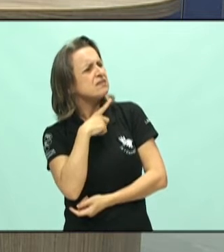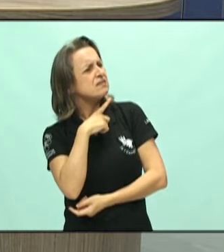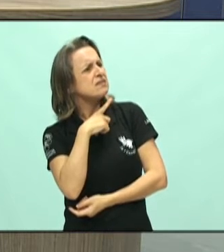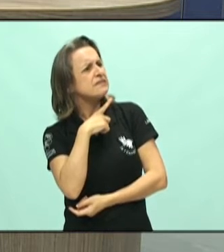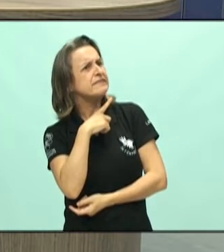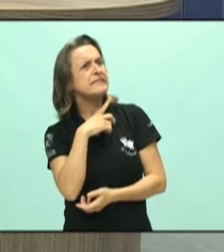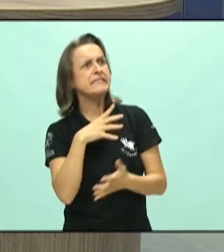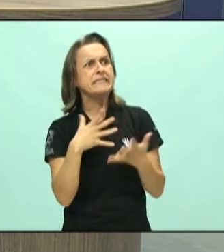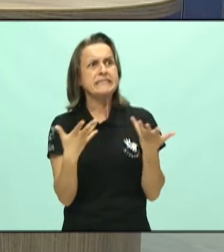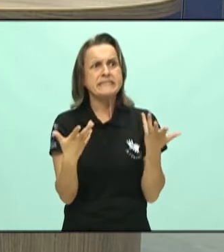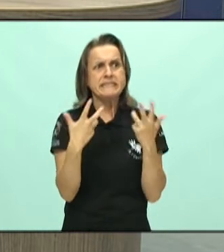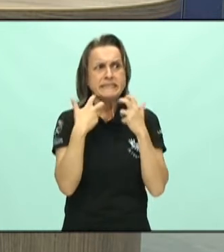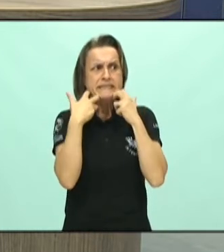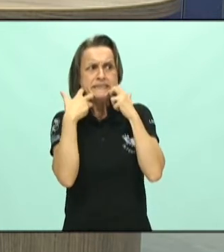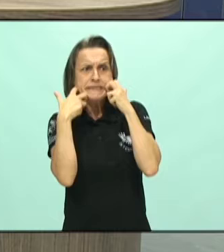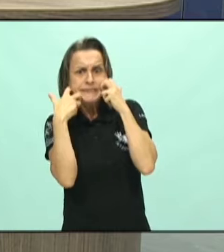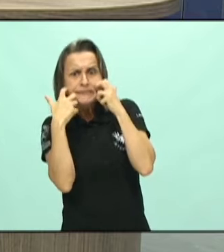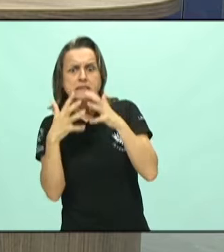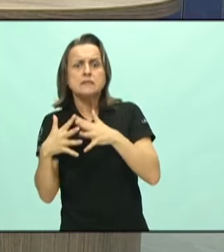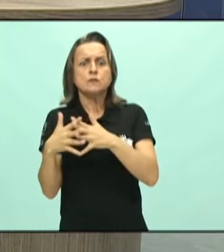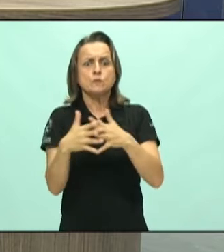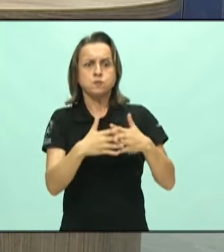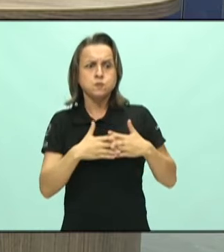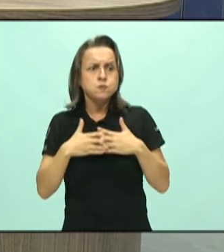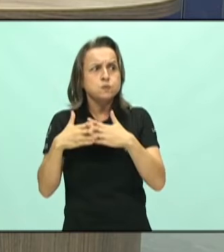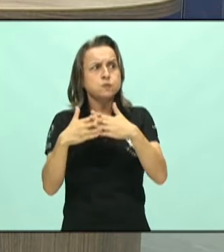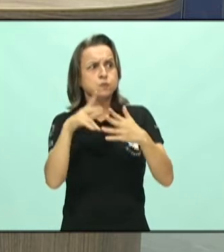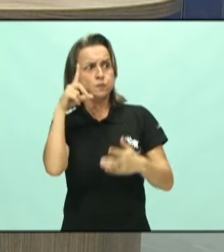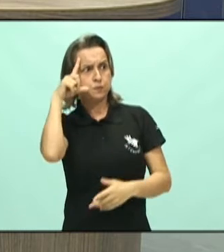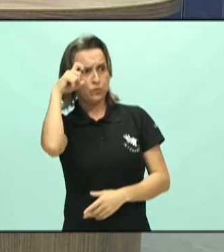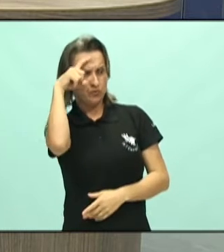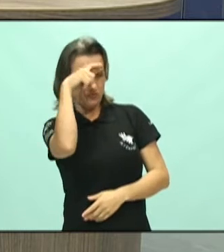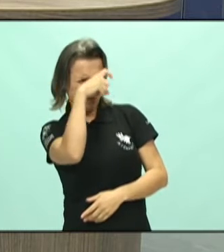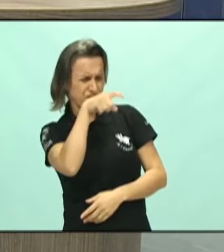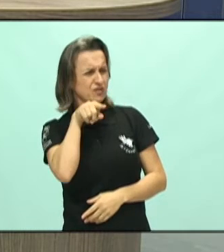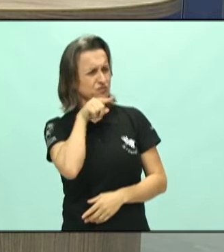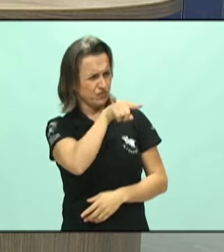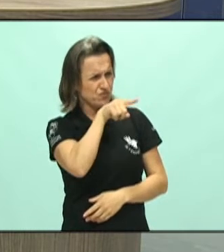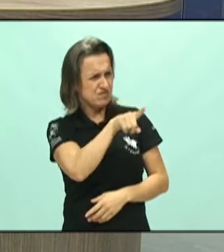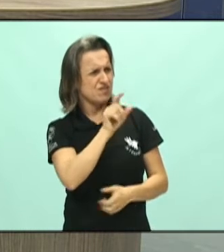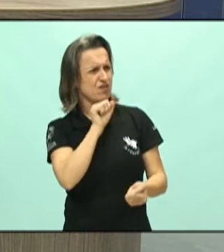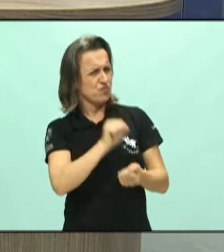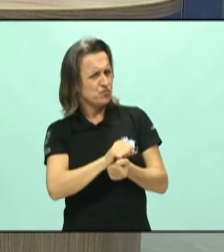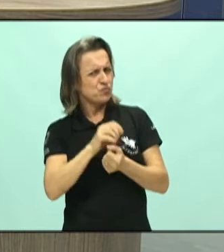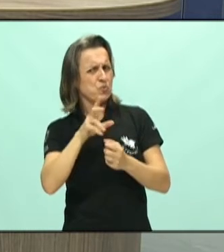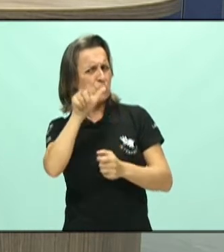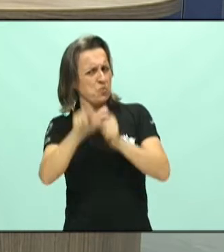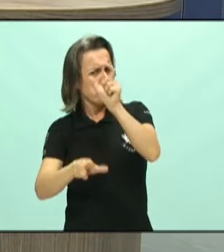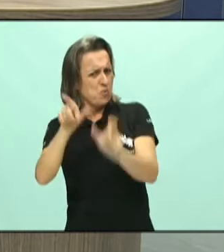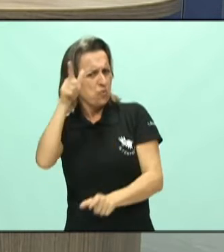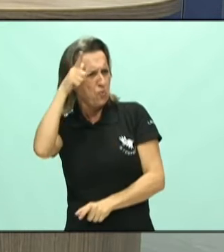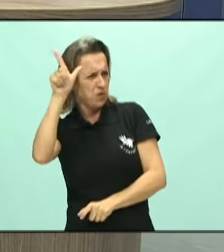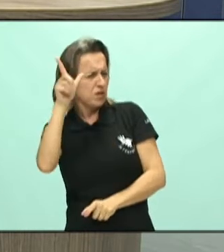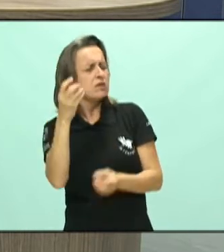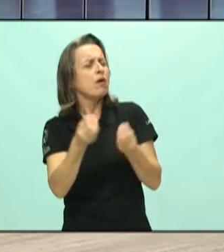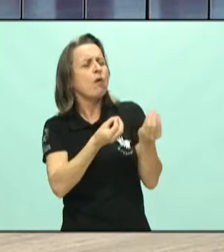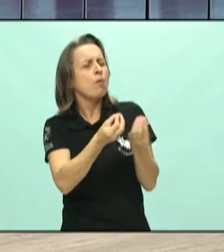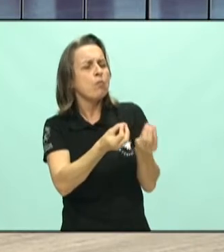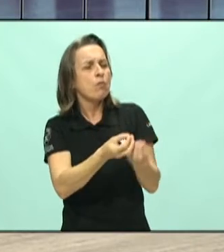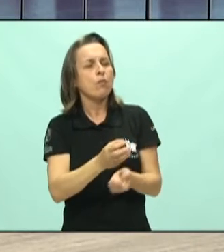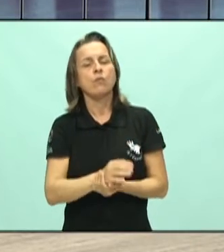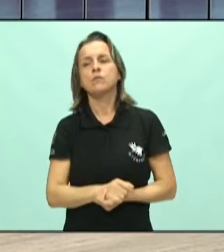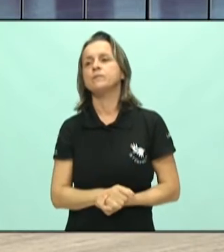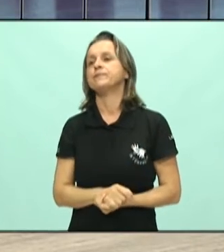clima de constrangimento lá de você com parlamentares e com outras lideranças. Como é que foi isso? Bom,